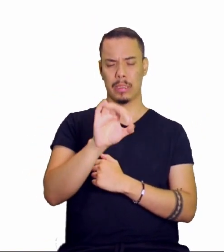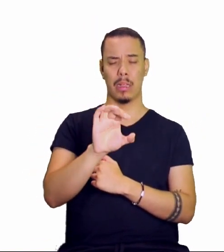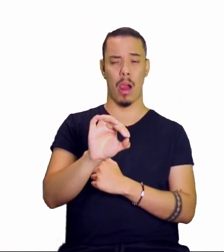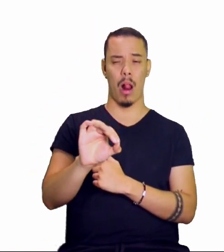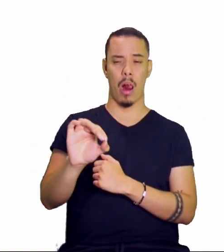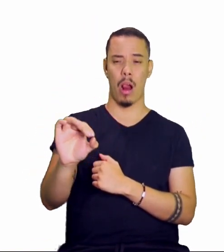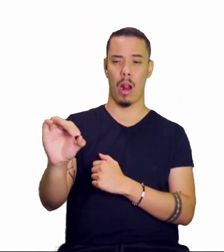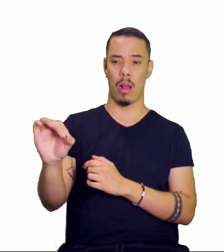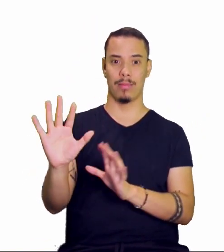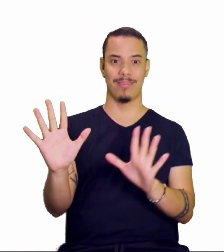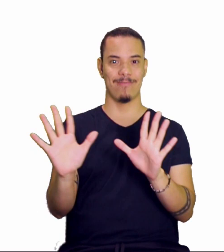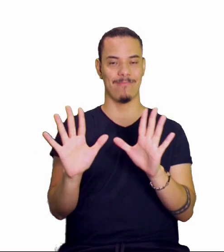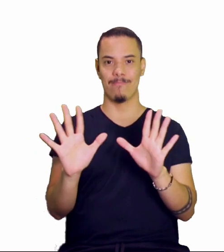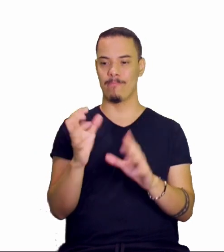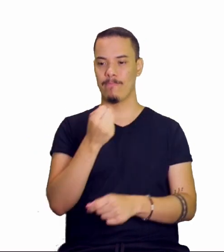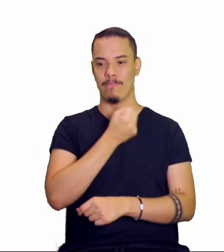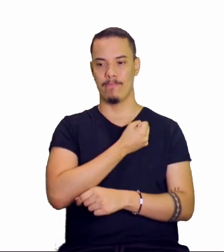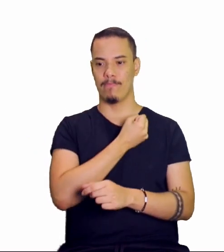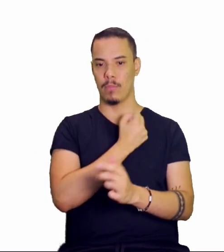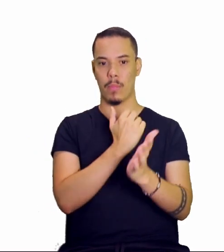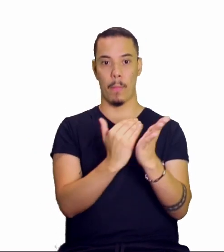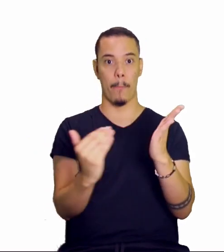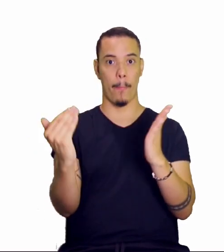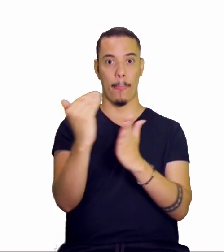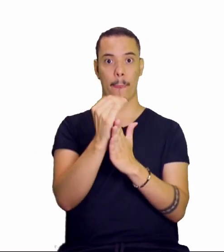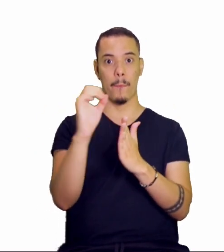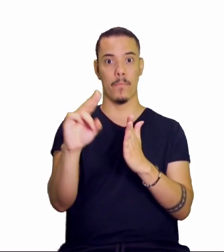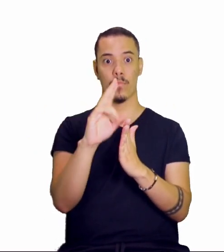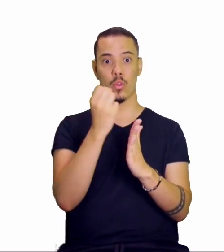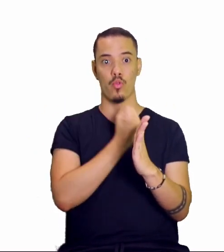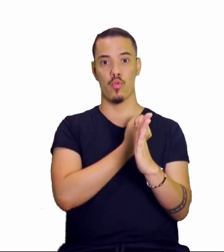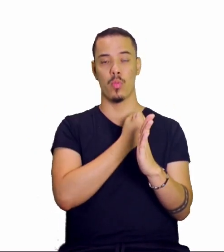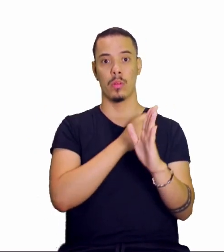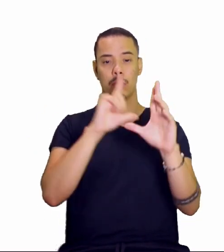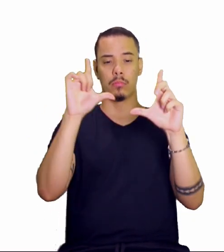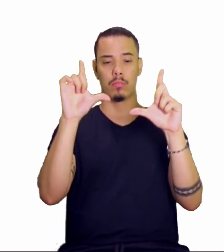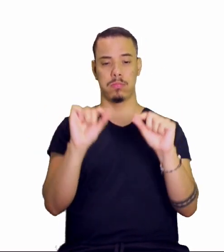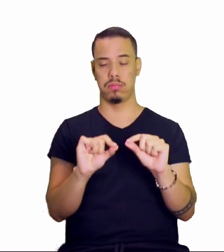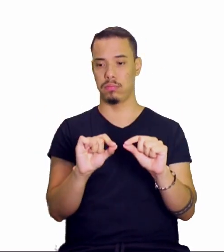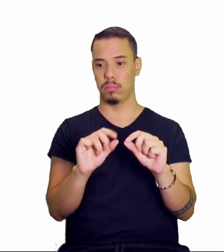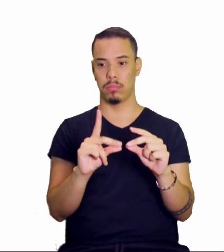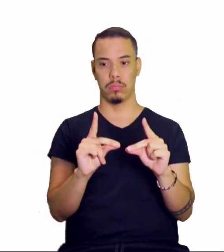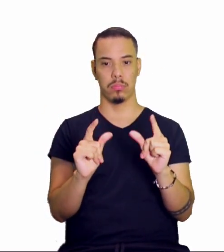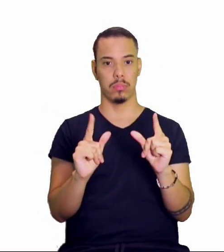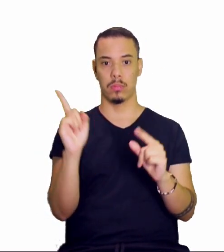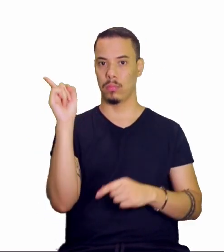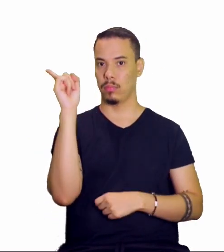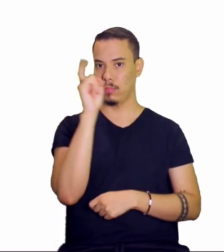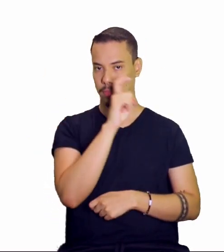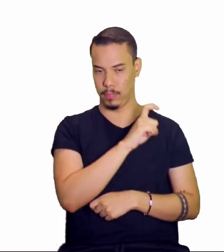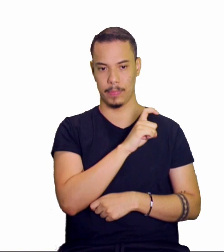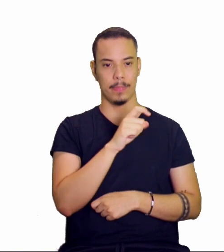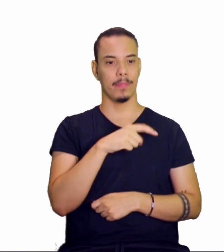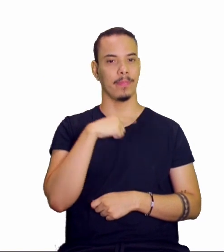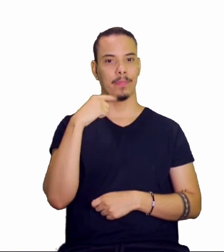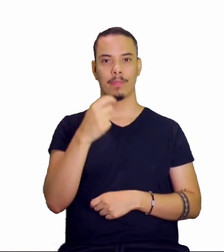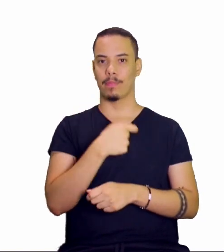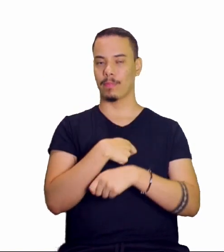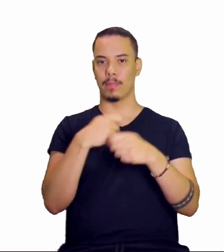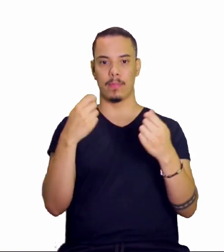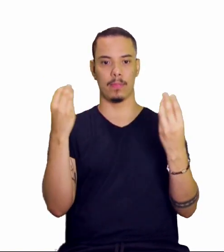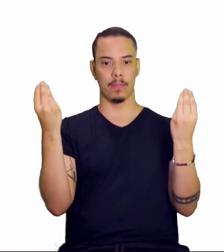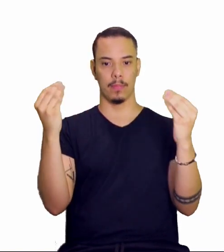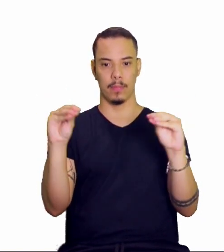0,00000 alguma coisa, ou seja, números muito grandes. Ou muito pequenos. Fica complicado você só colocar. Né? Isso, exatamente,